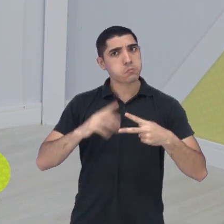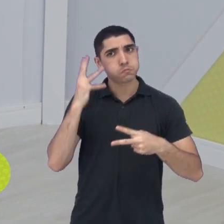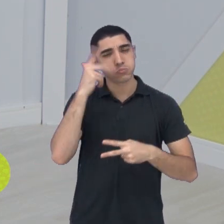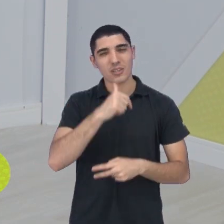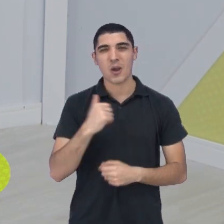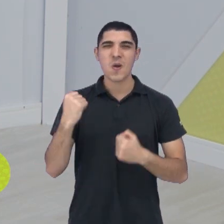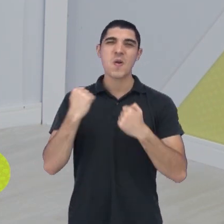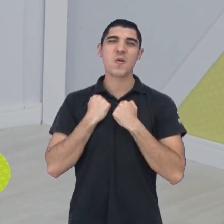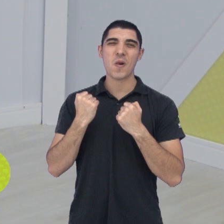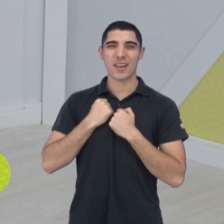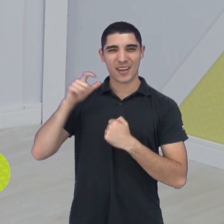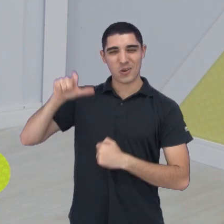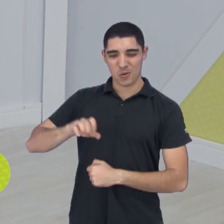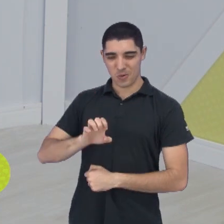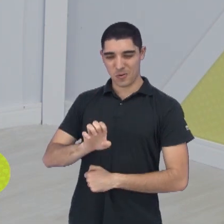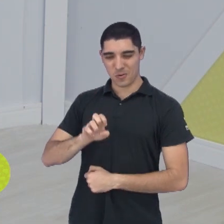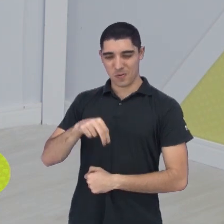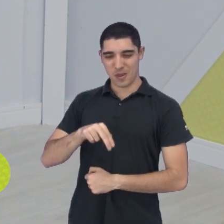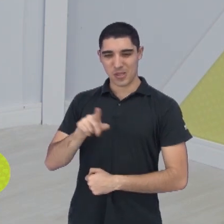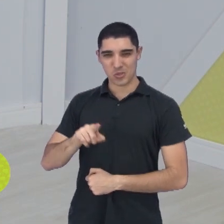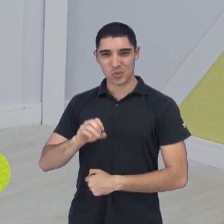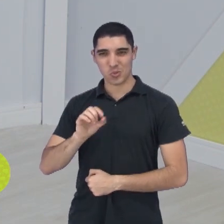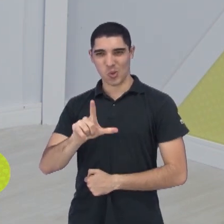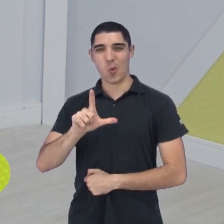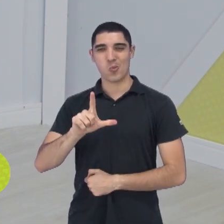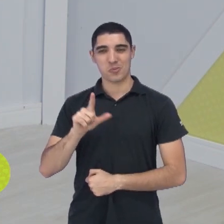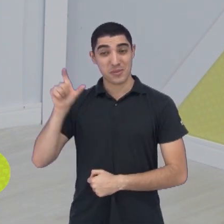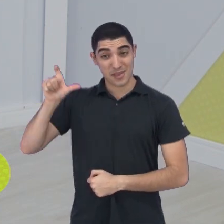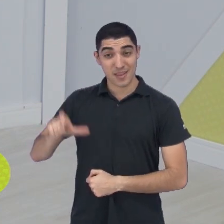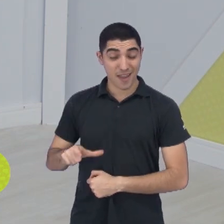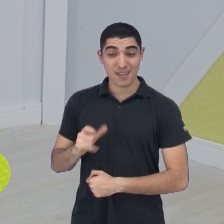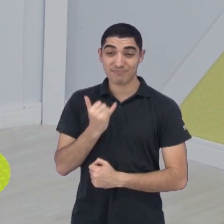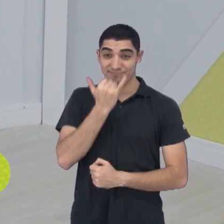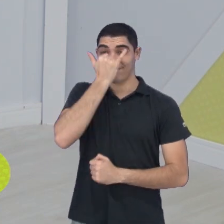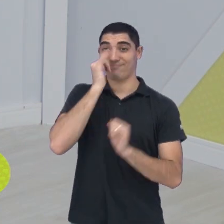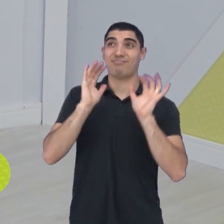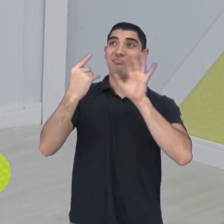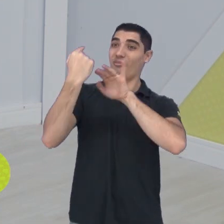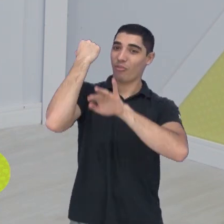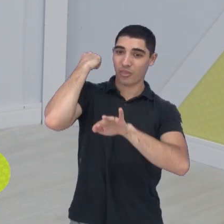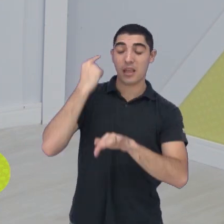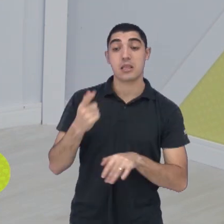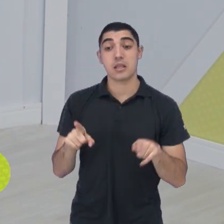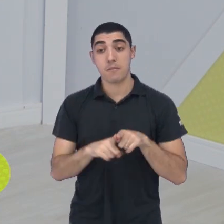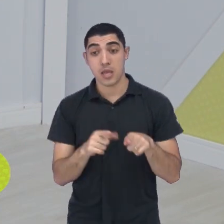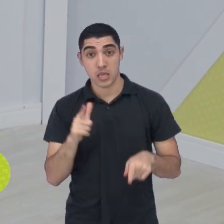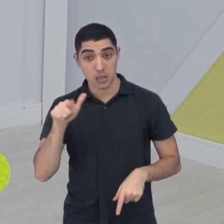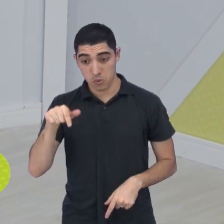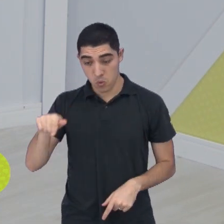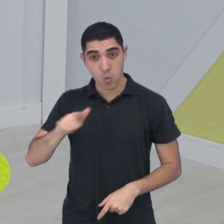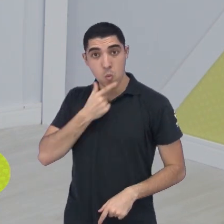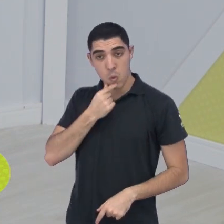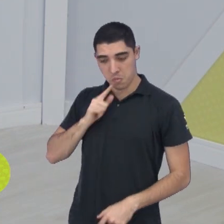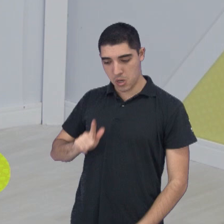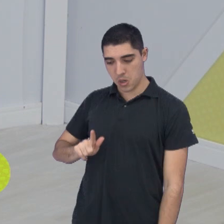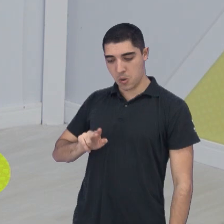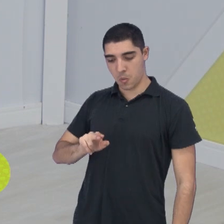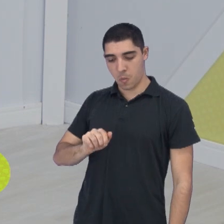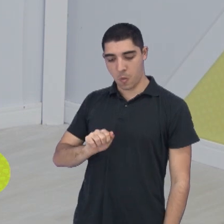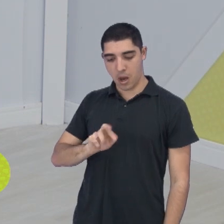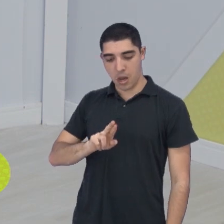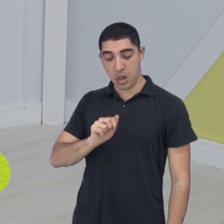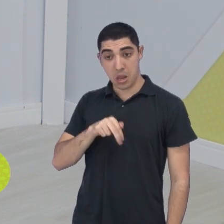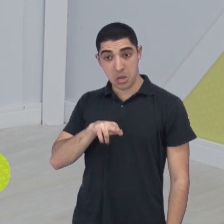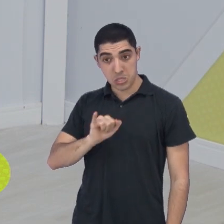ali do goleiro Enzon. Que beleza, o goleirão do Guarani. E depois um golaço do menino do Guarani ali, 1-1.